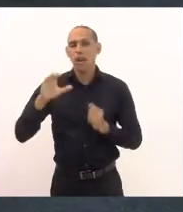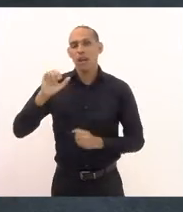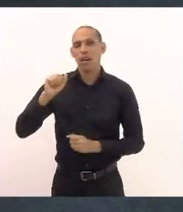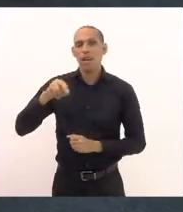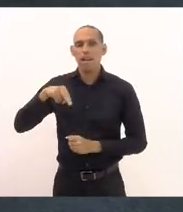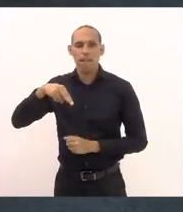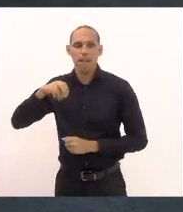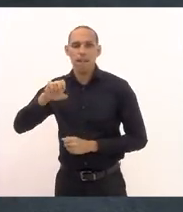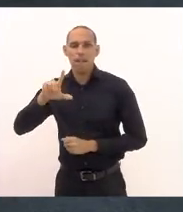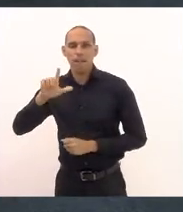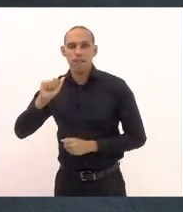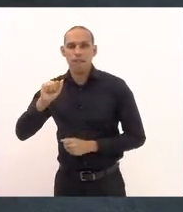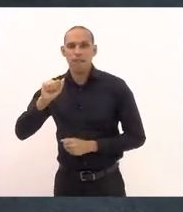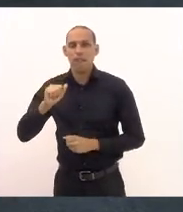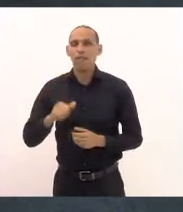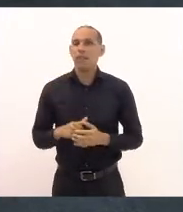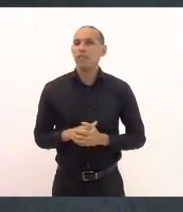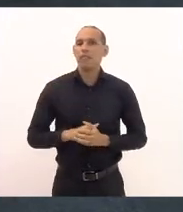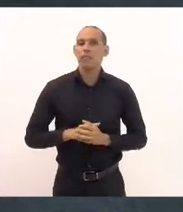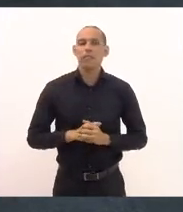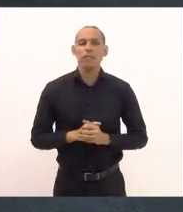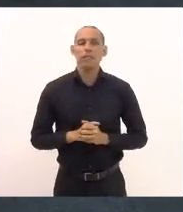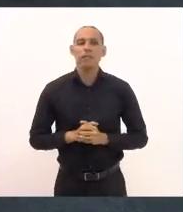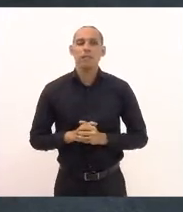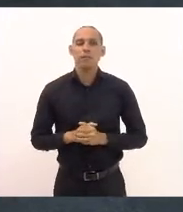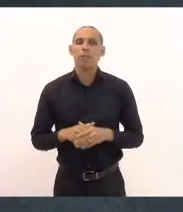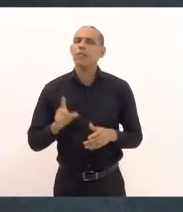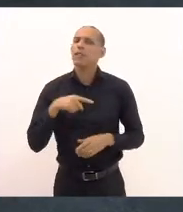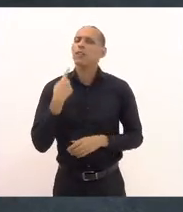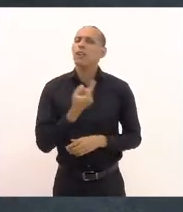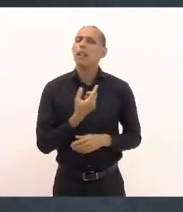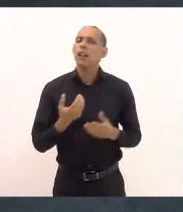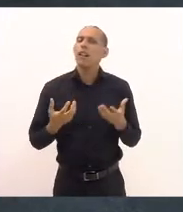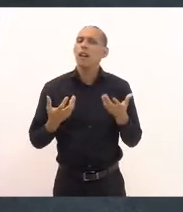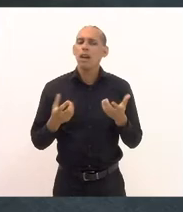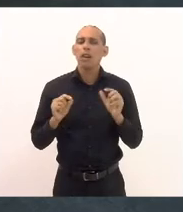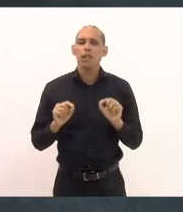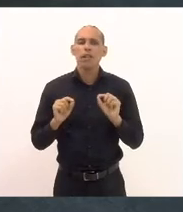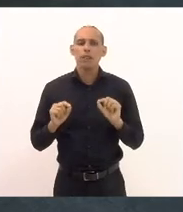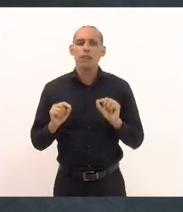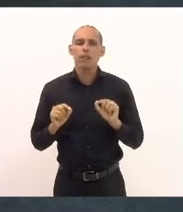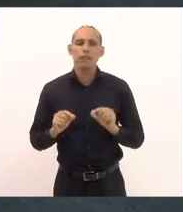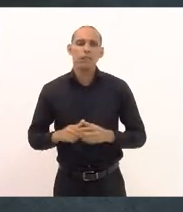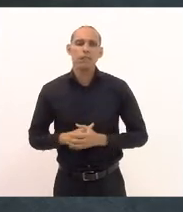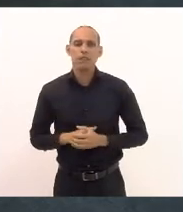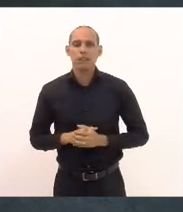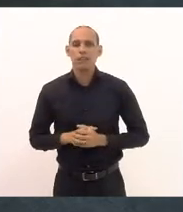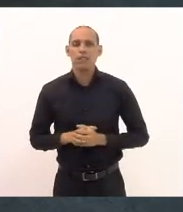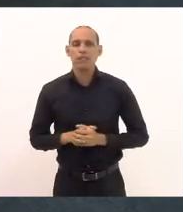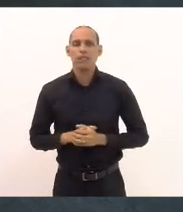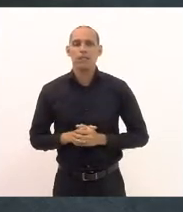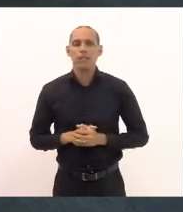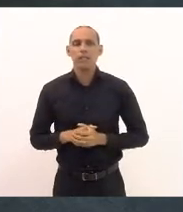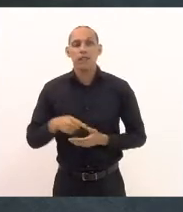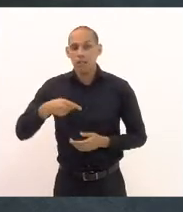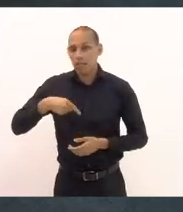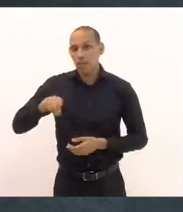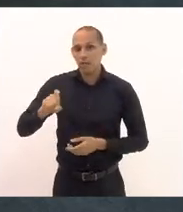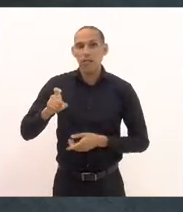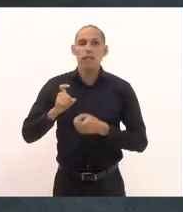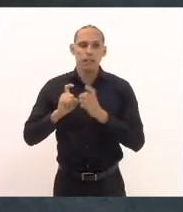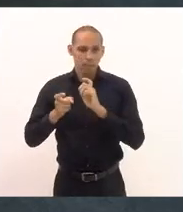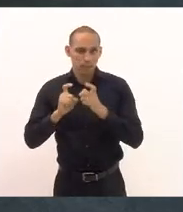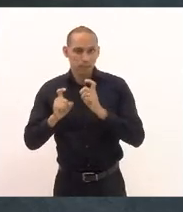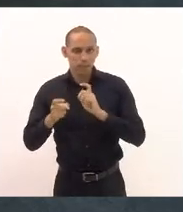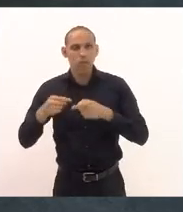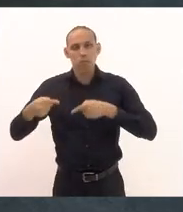também conhece o Clube Tamoio. Quem de nós já não foi numa reunião política do